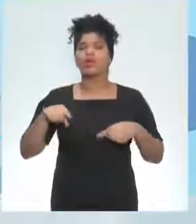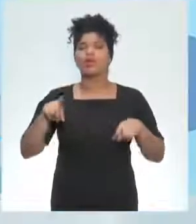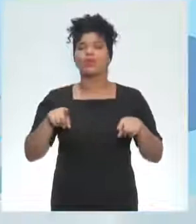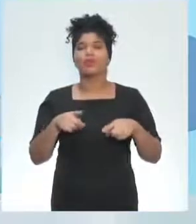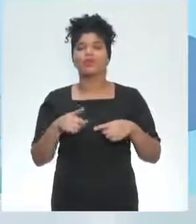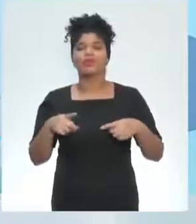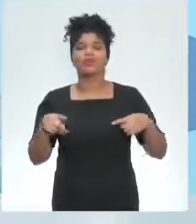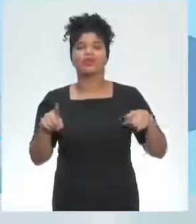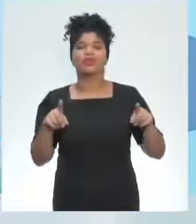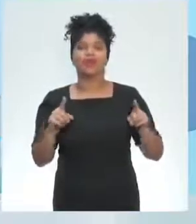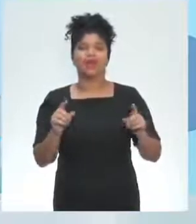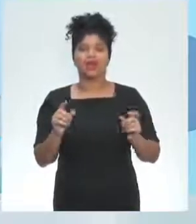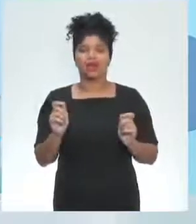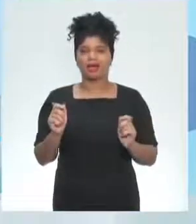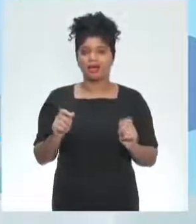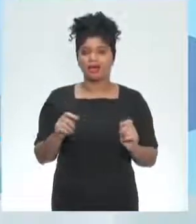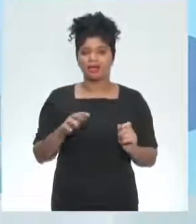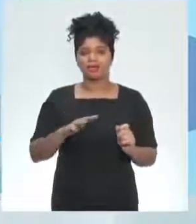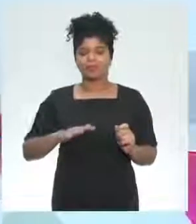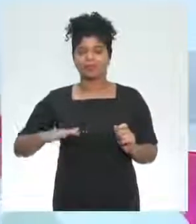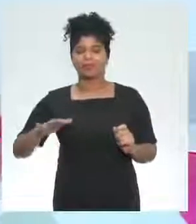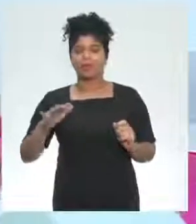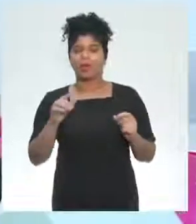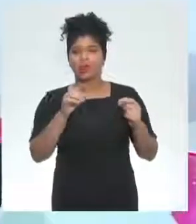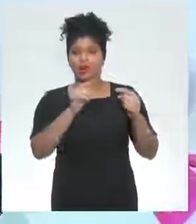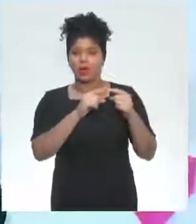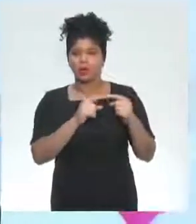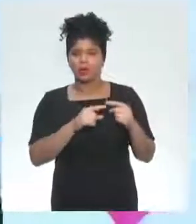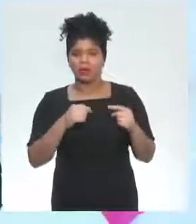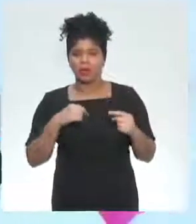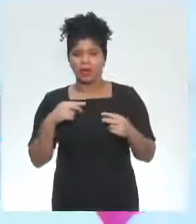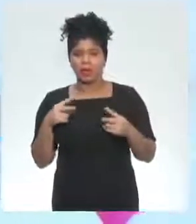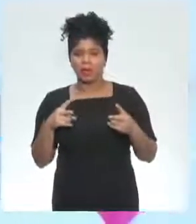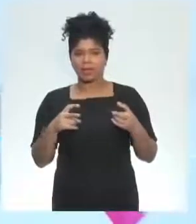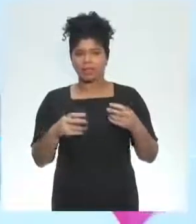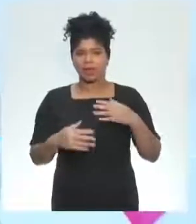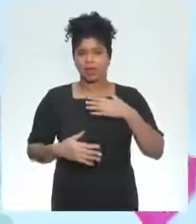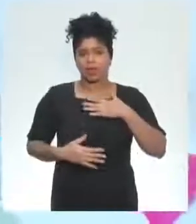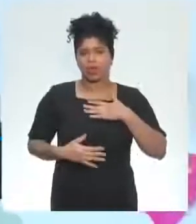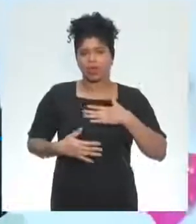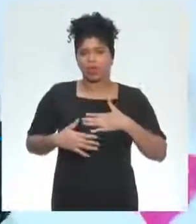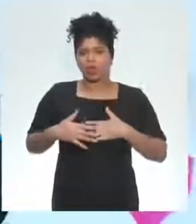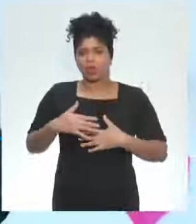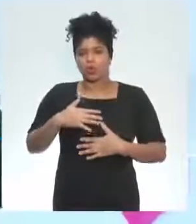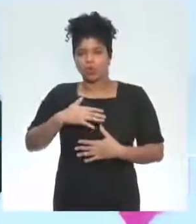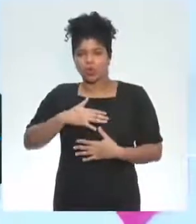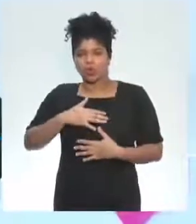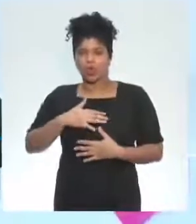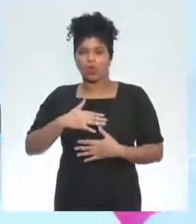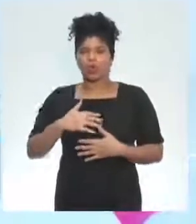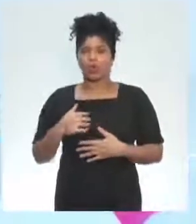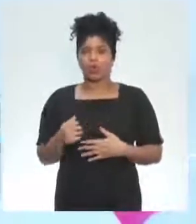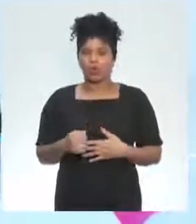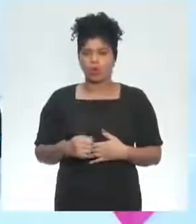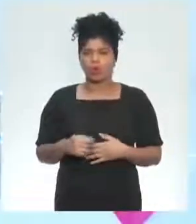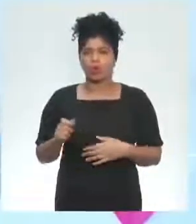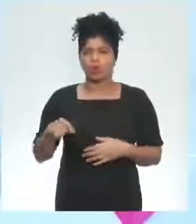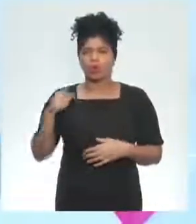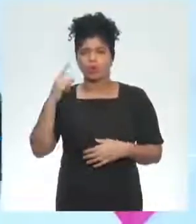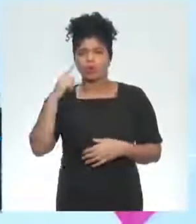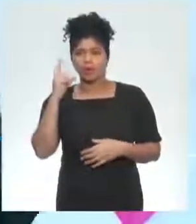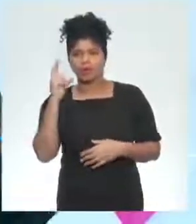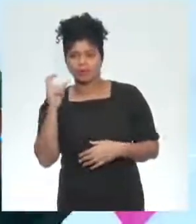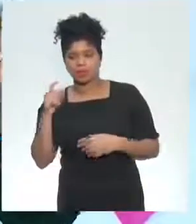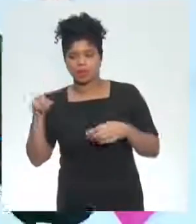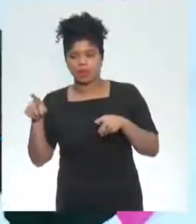esse espetáculo, que vai fazer com que, ao observar o corpo dos dançarinos e ao ouvir, né,